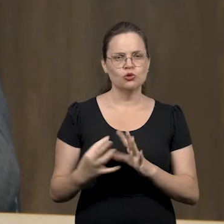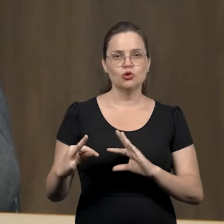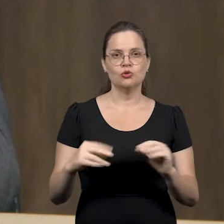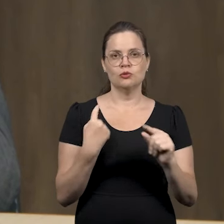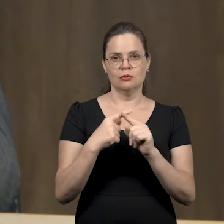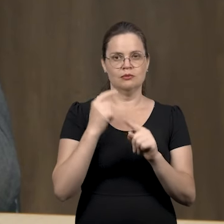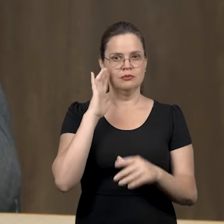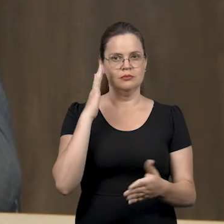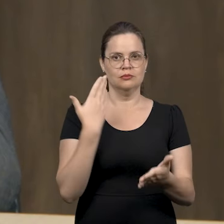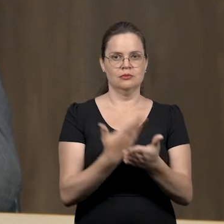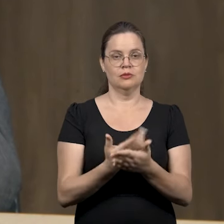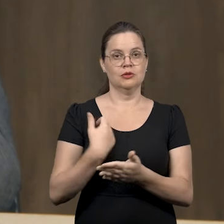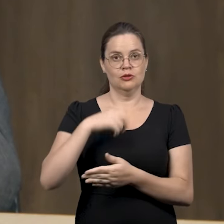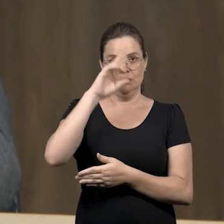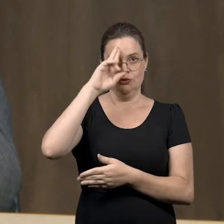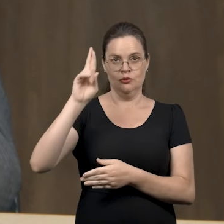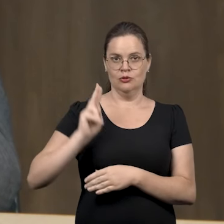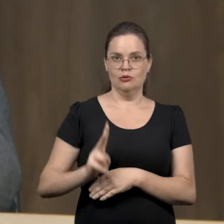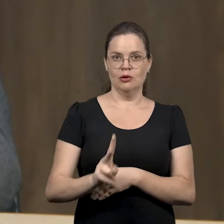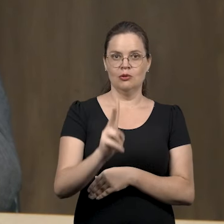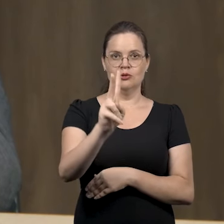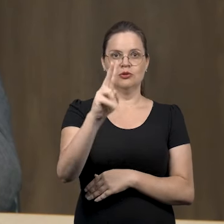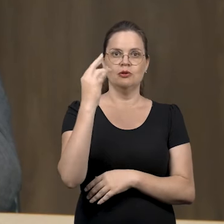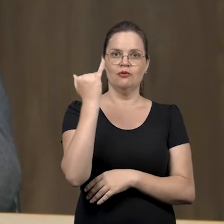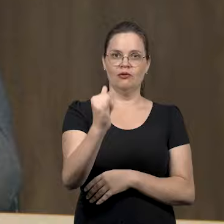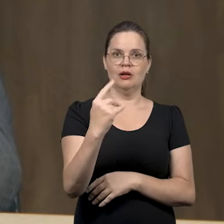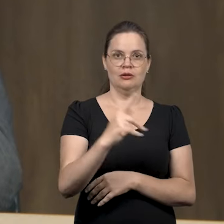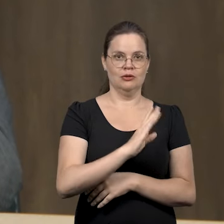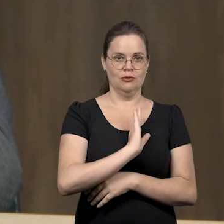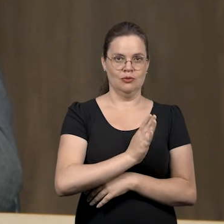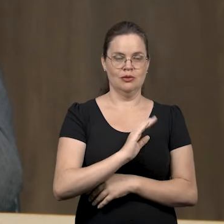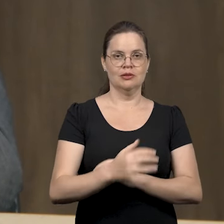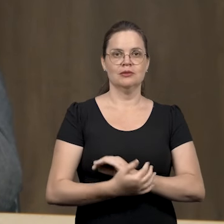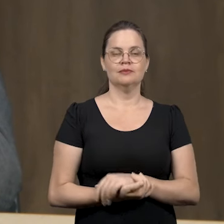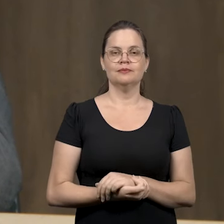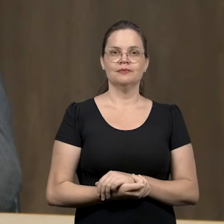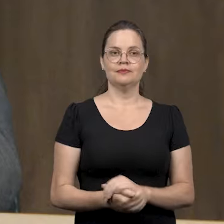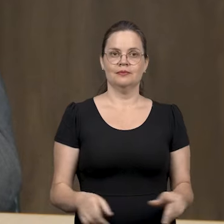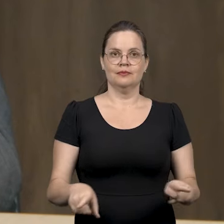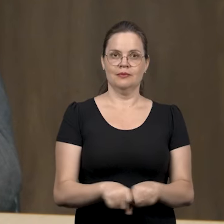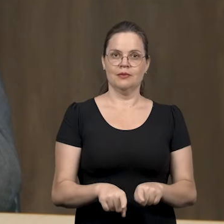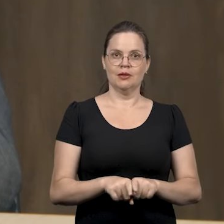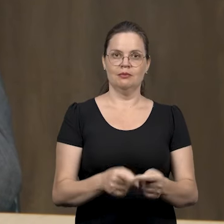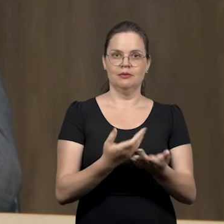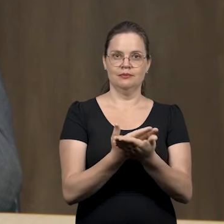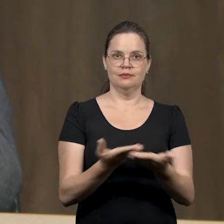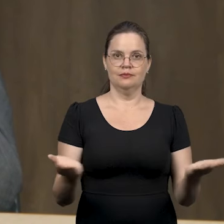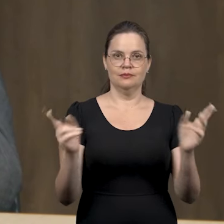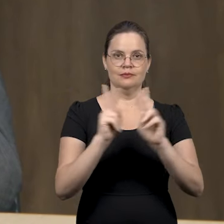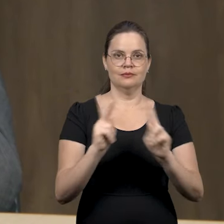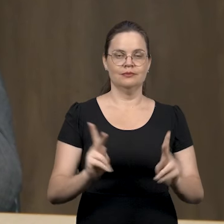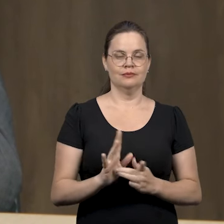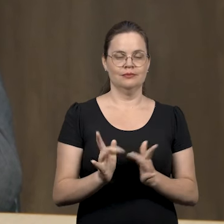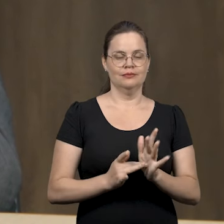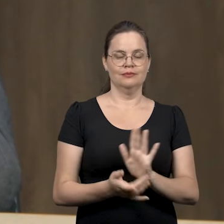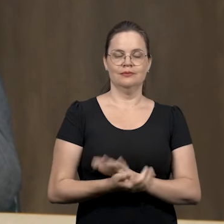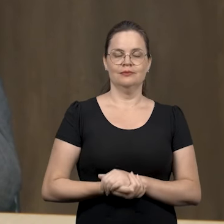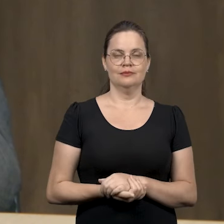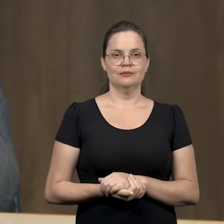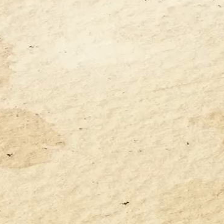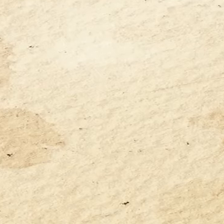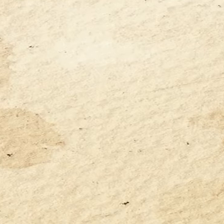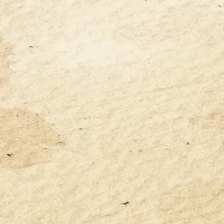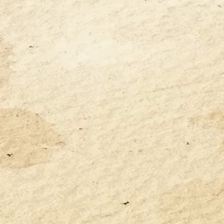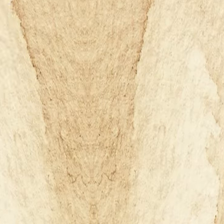ele continuará falando ao seu coração. Queremos desejar assim a todos a paz do Senhor Jesus.